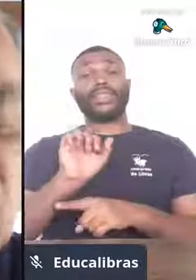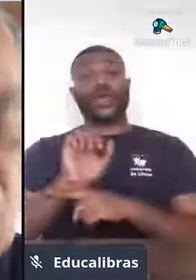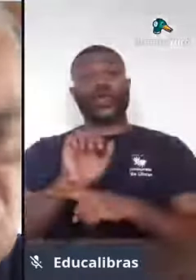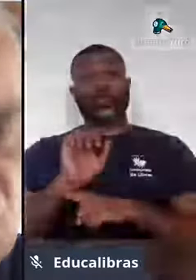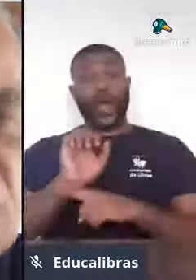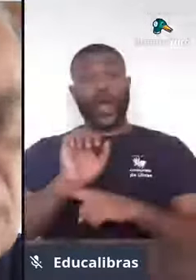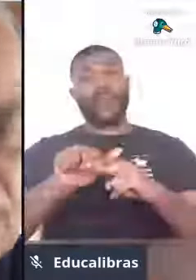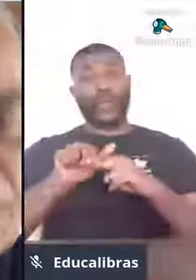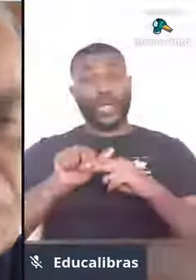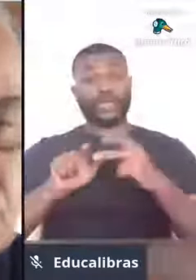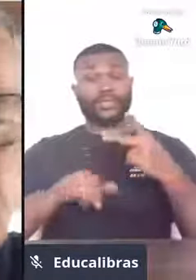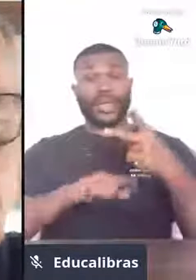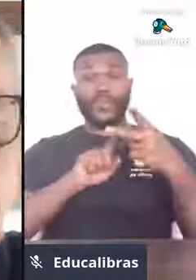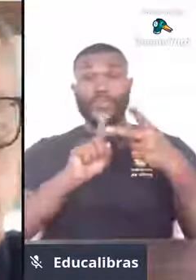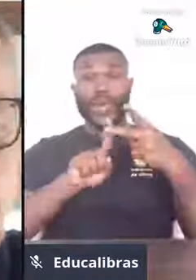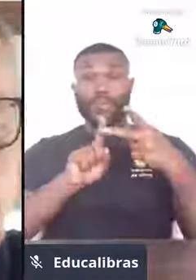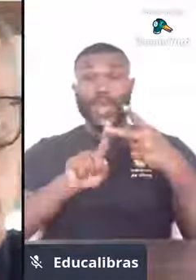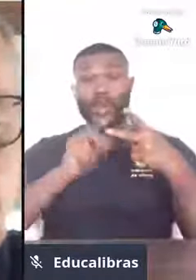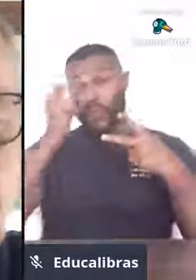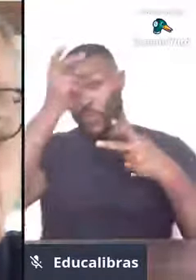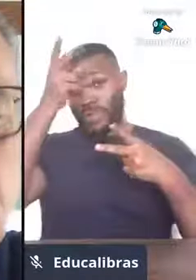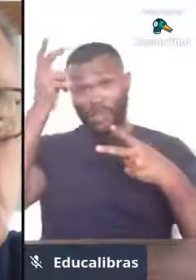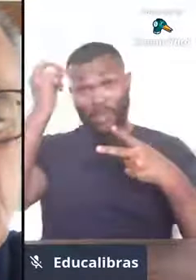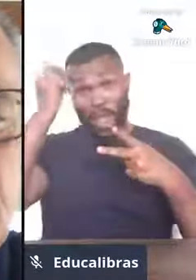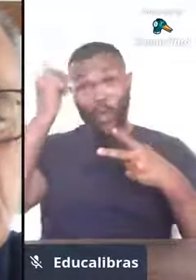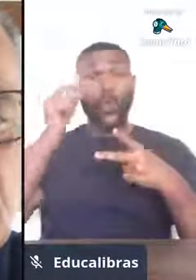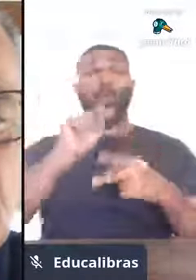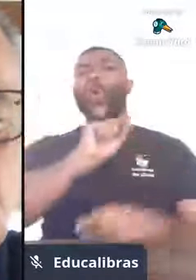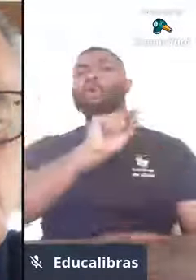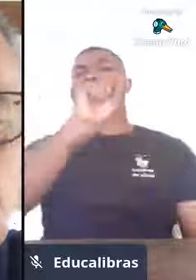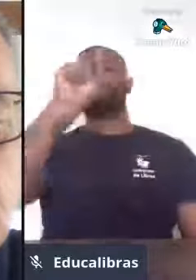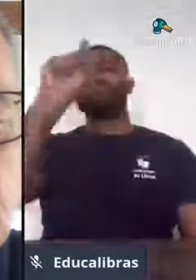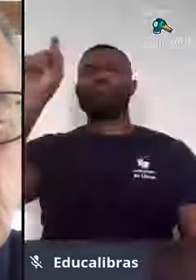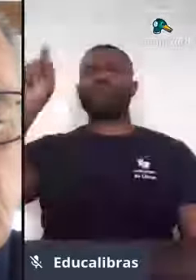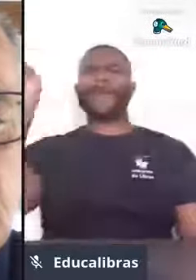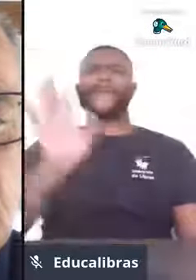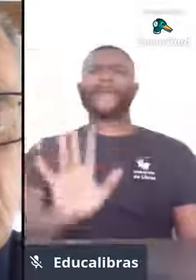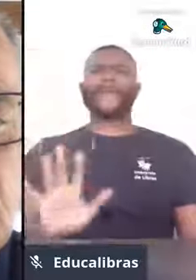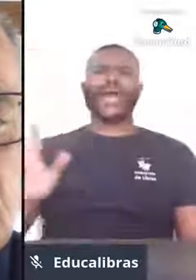municipal, né? Outras secretarias pelo Brasil, uma série de coisas